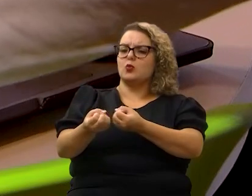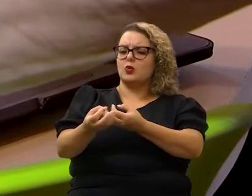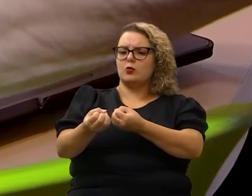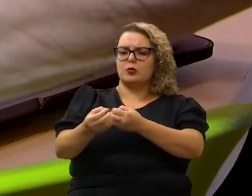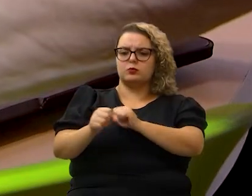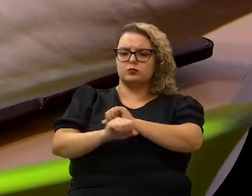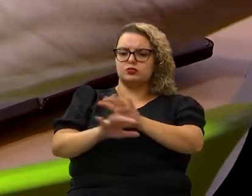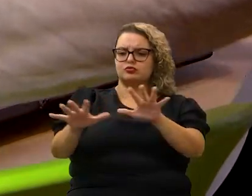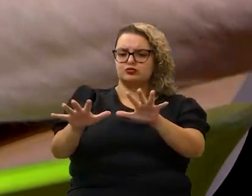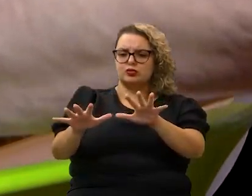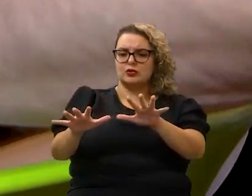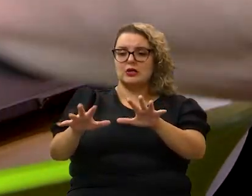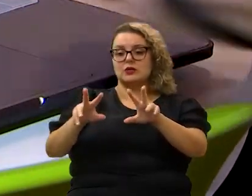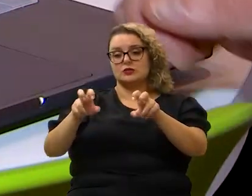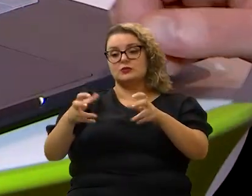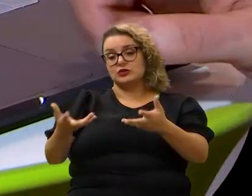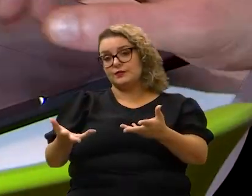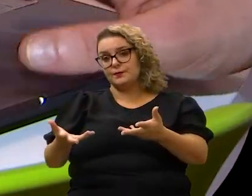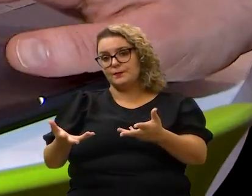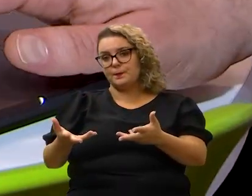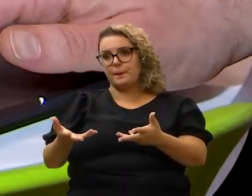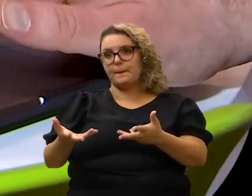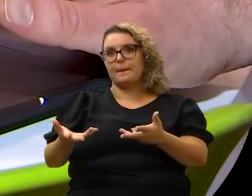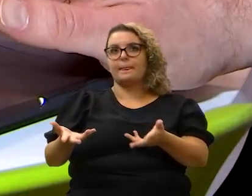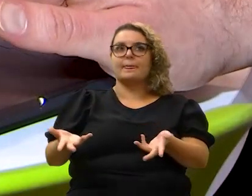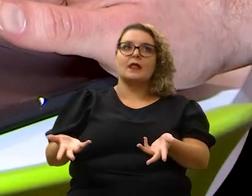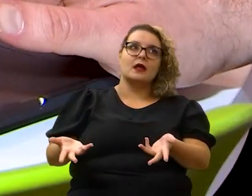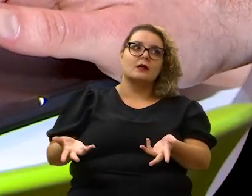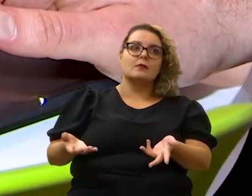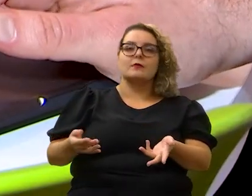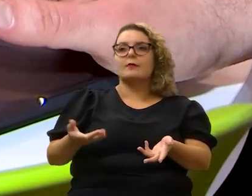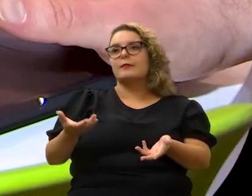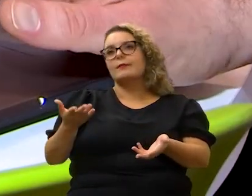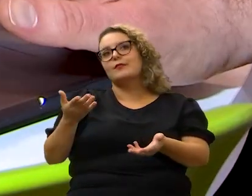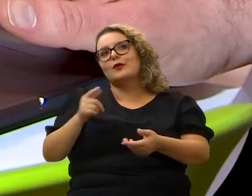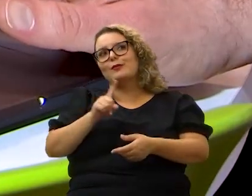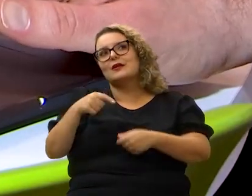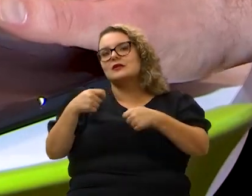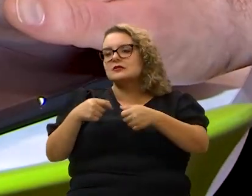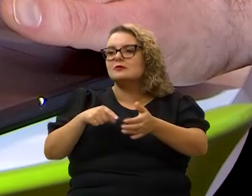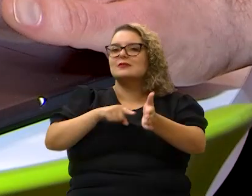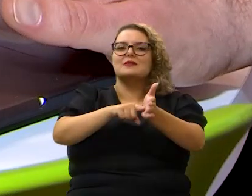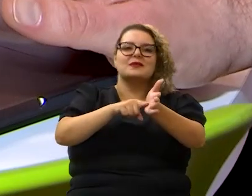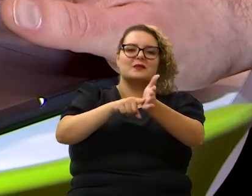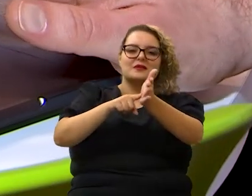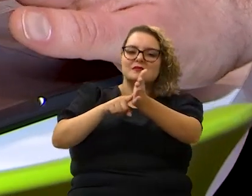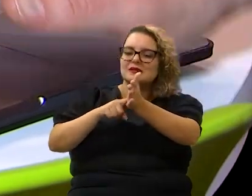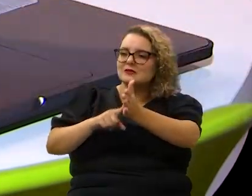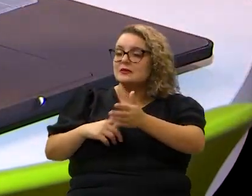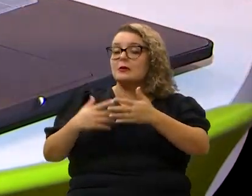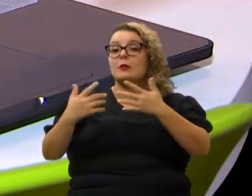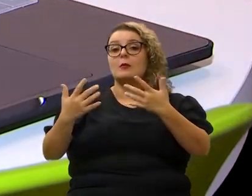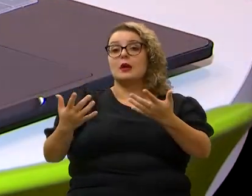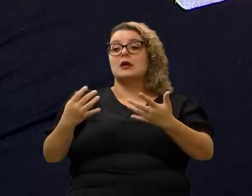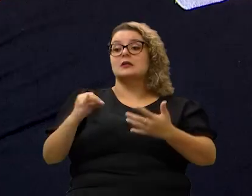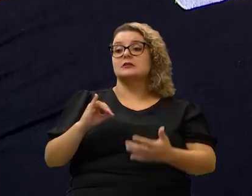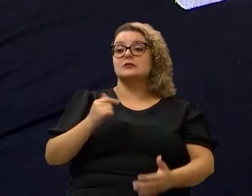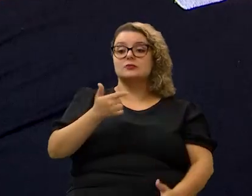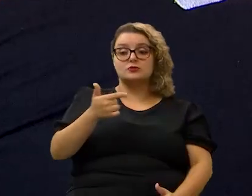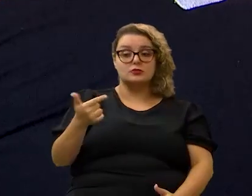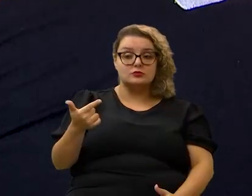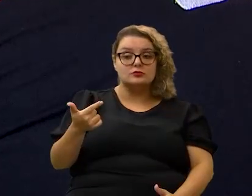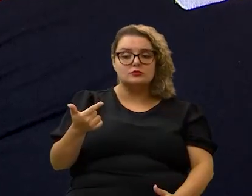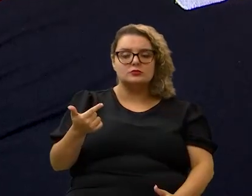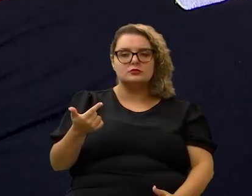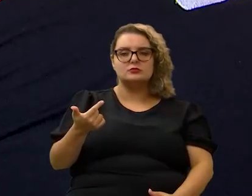para você sobre um assunto, né? Te dispensando de ficar pesquisando em muitas páginas. Mas se você não